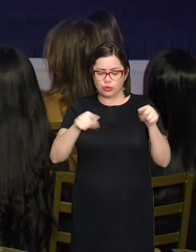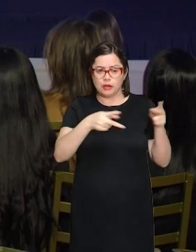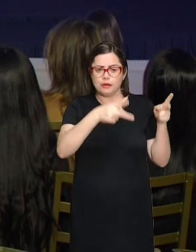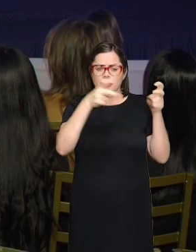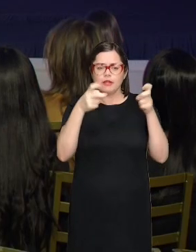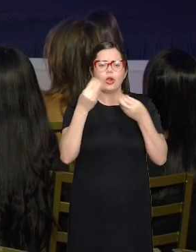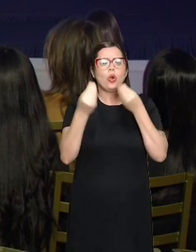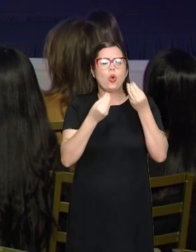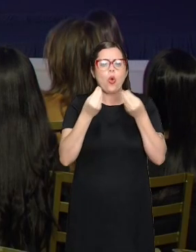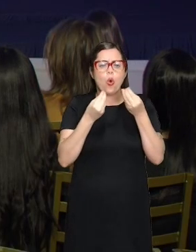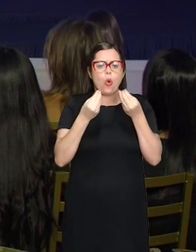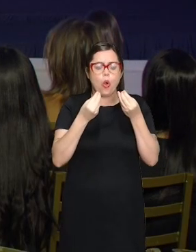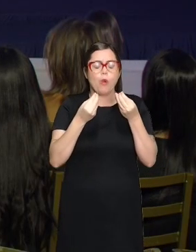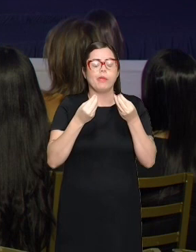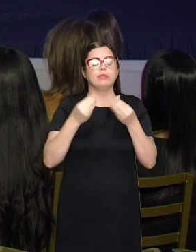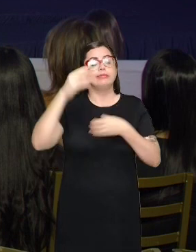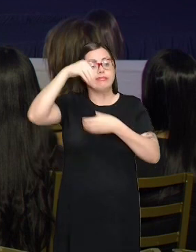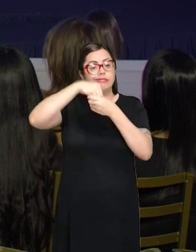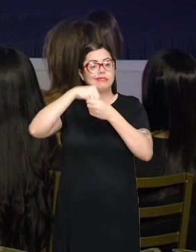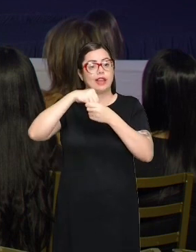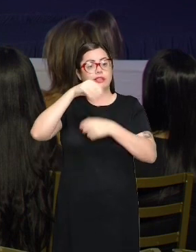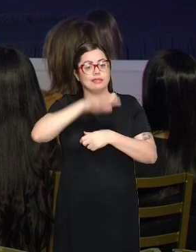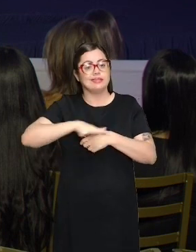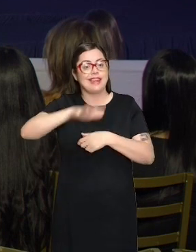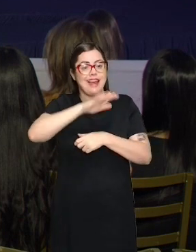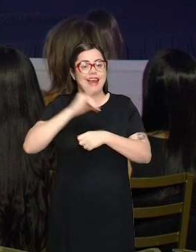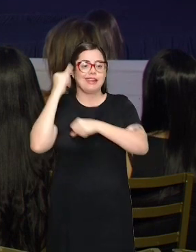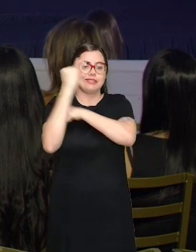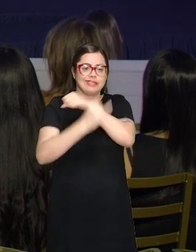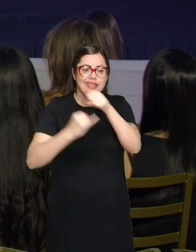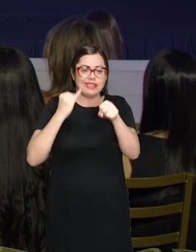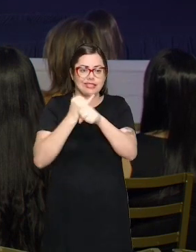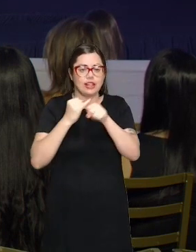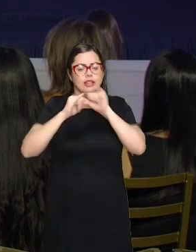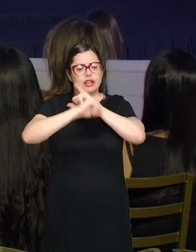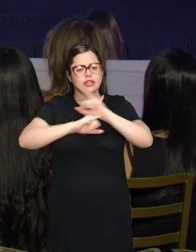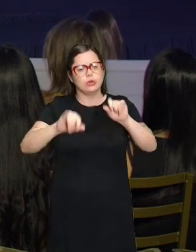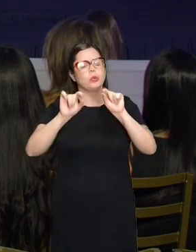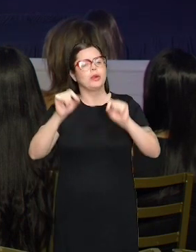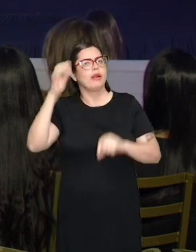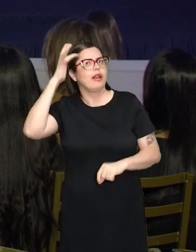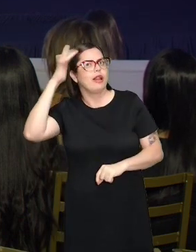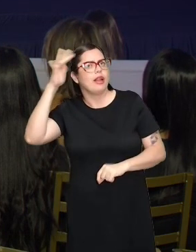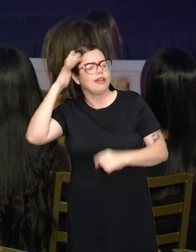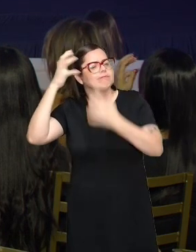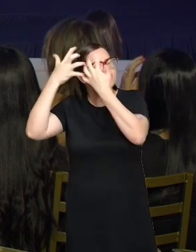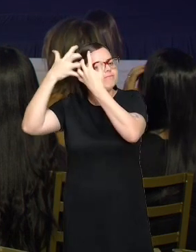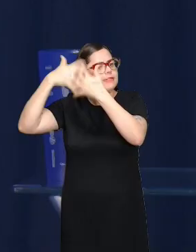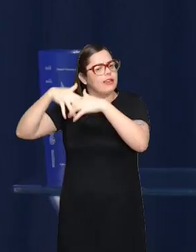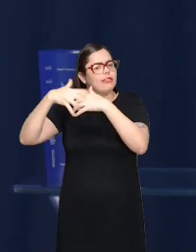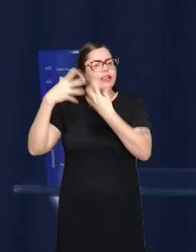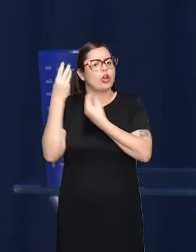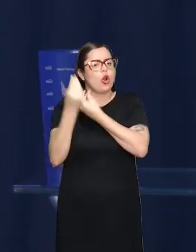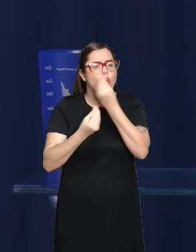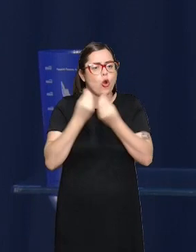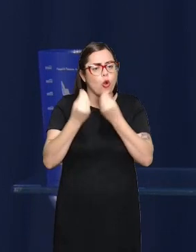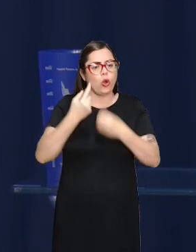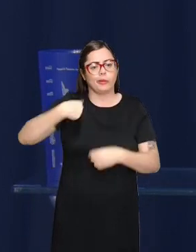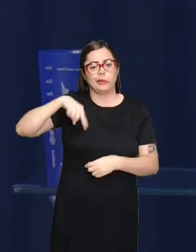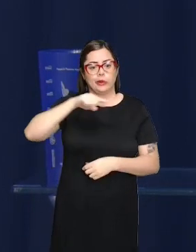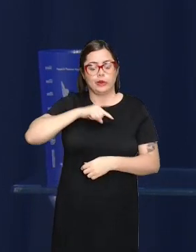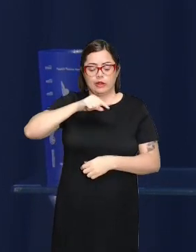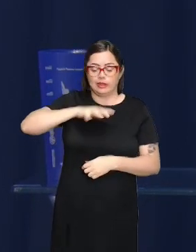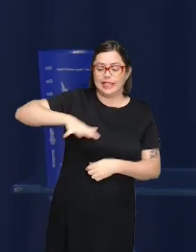gente quer. Então, sobre essa questão, e eu acho que fica reflexão para cada um de nós, o quanto que muitas vezes nas redes